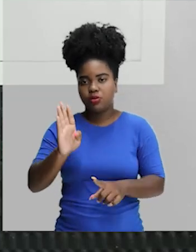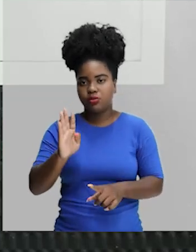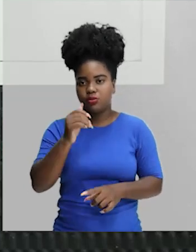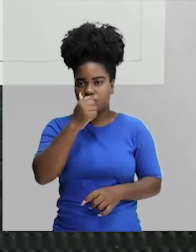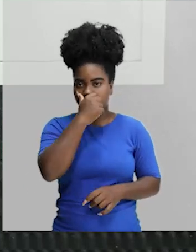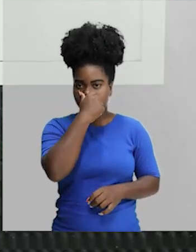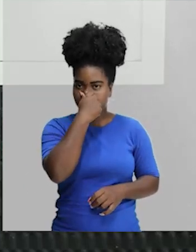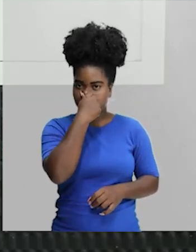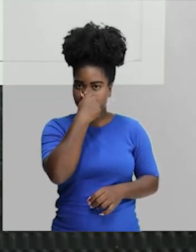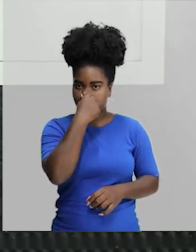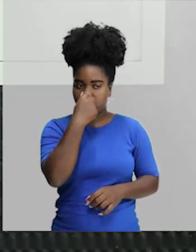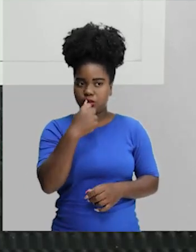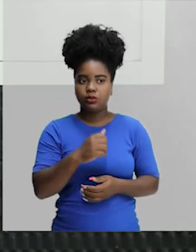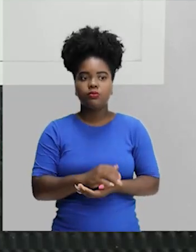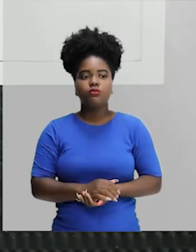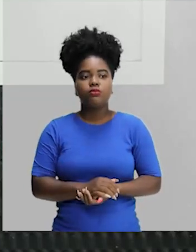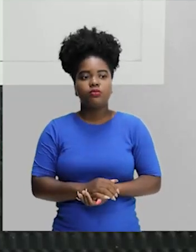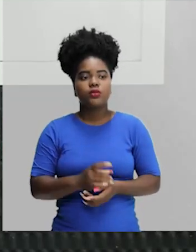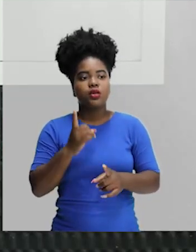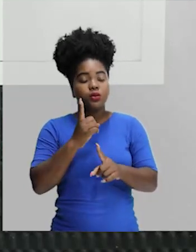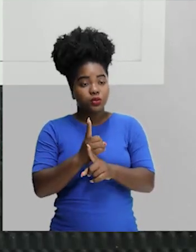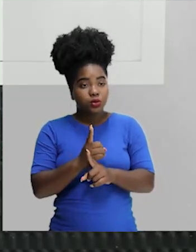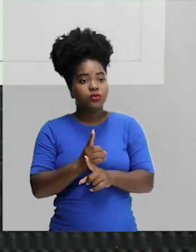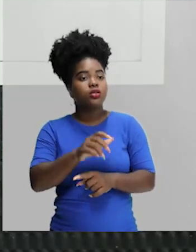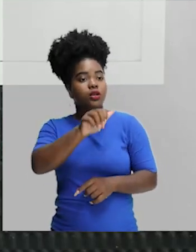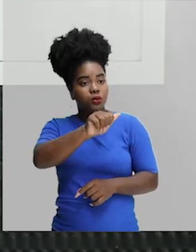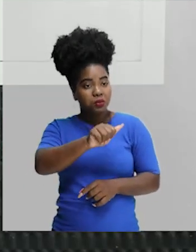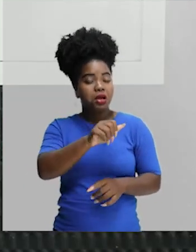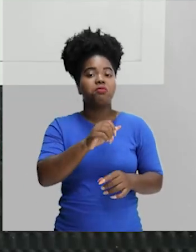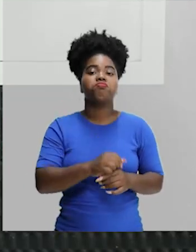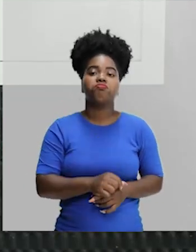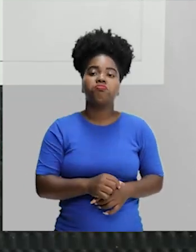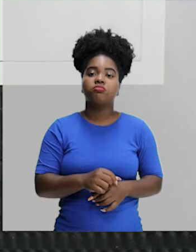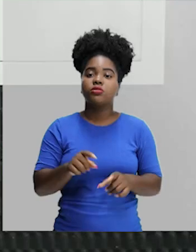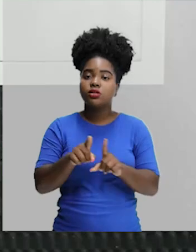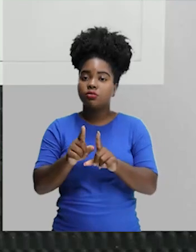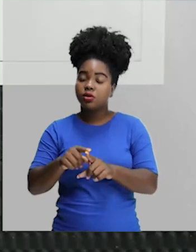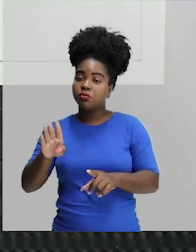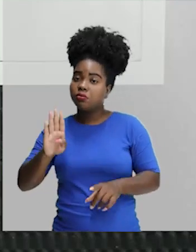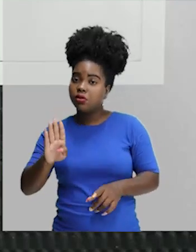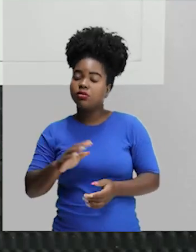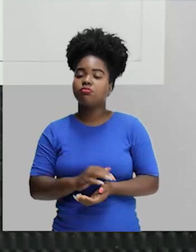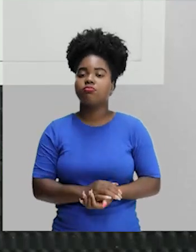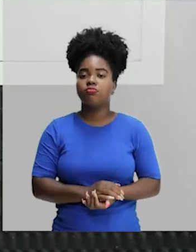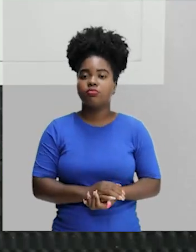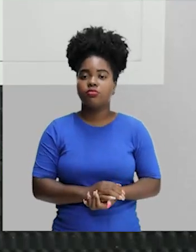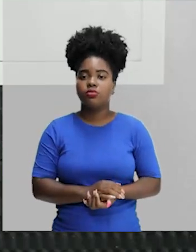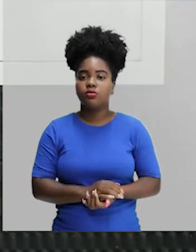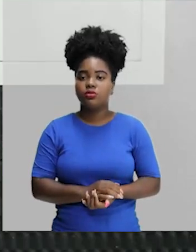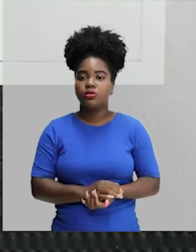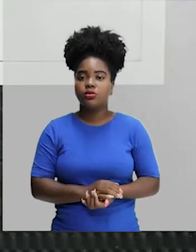foi? Ó, encontrei o A e encontrei o B. Então, o resto da minha divisão